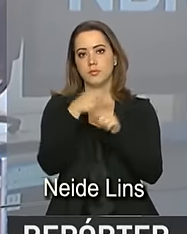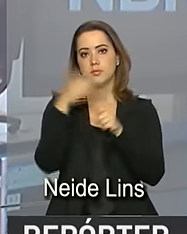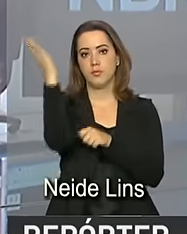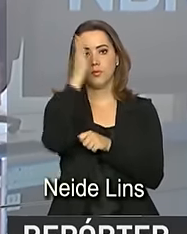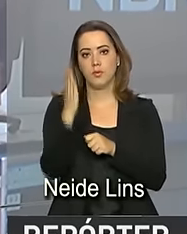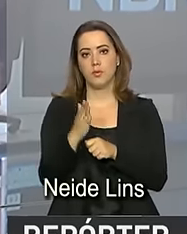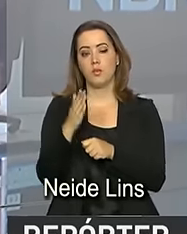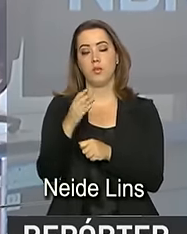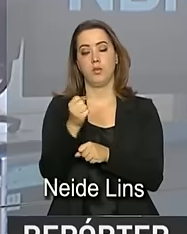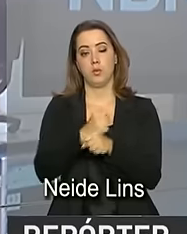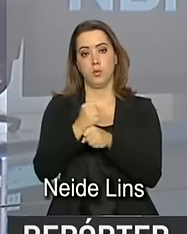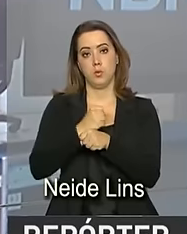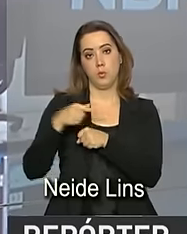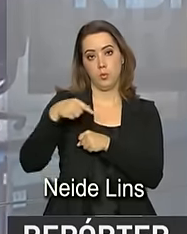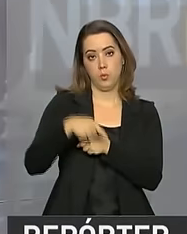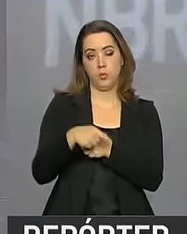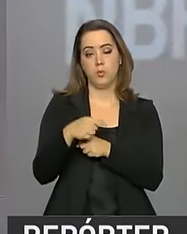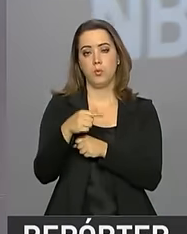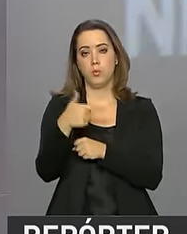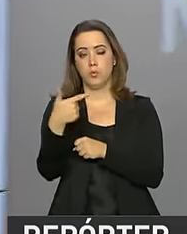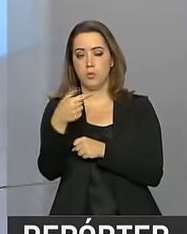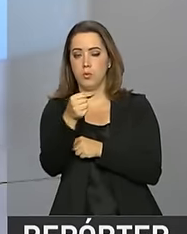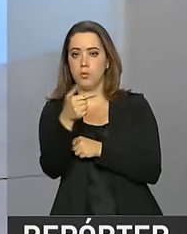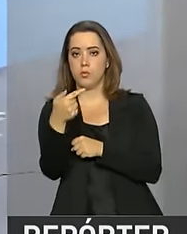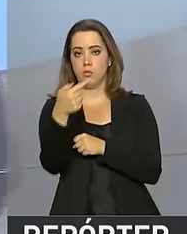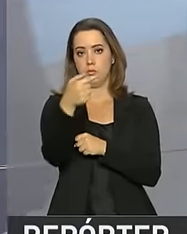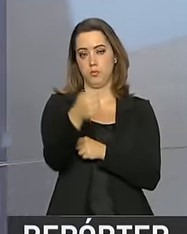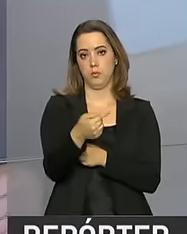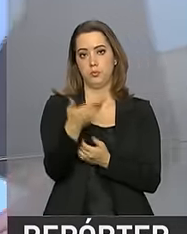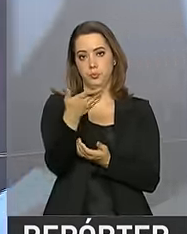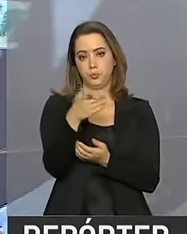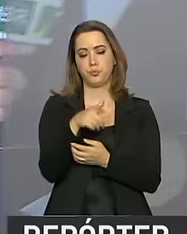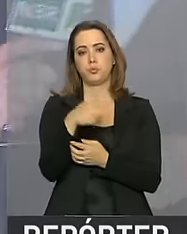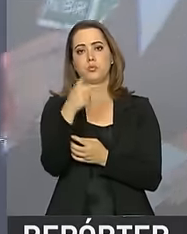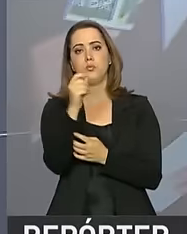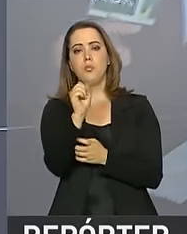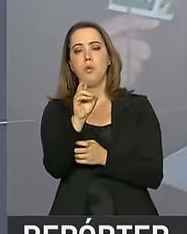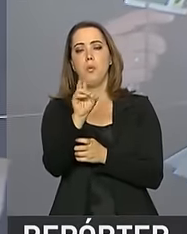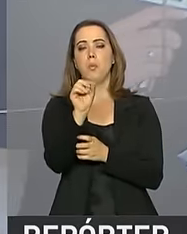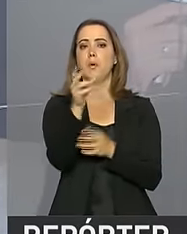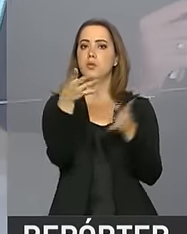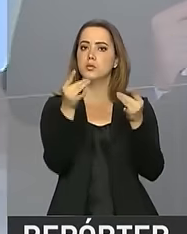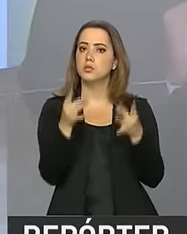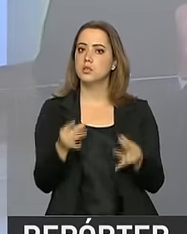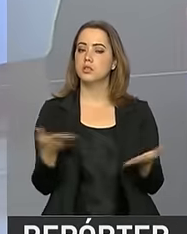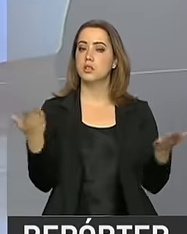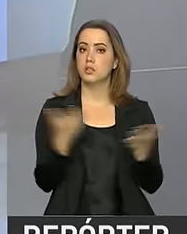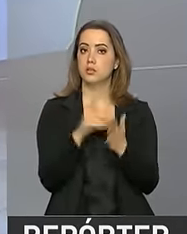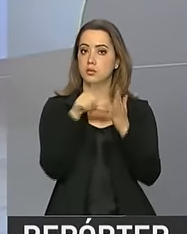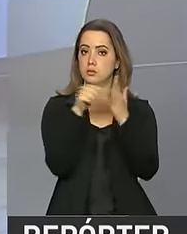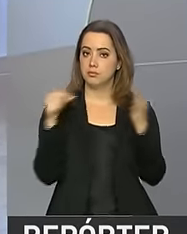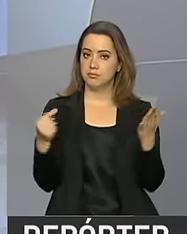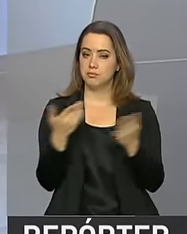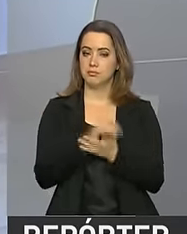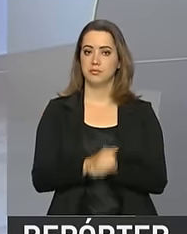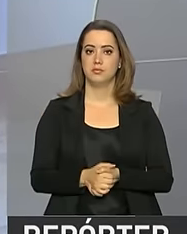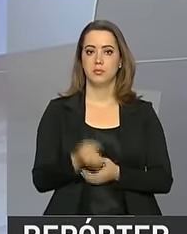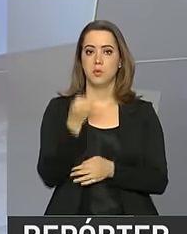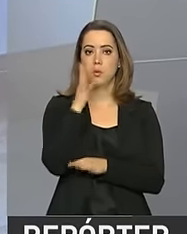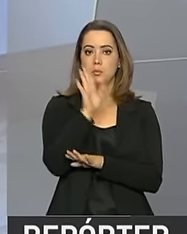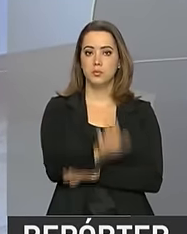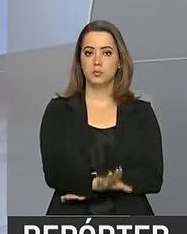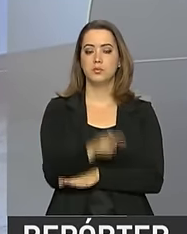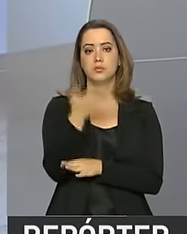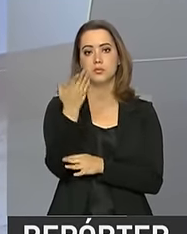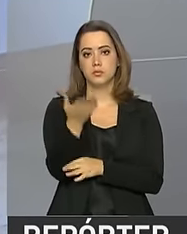em 2017. Paula Sálvia tem os detalhes para a gente, ao vivo, direto do Palácio Planalto. Paulo, mais uma vez, boa tarde.